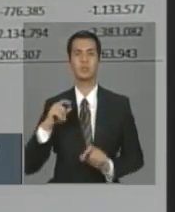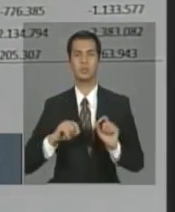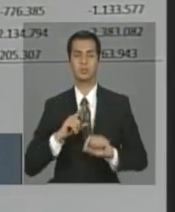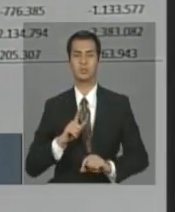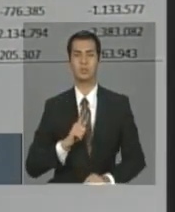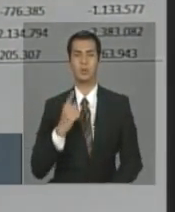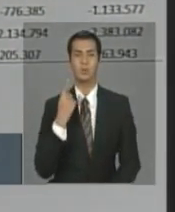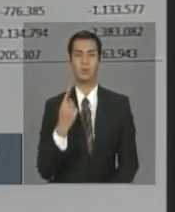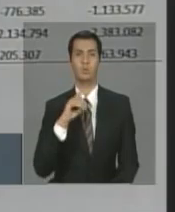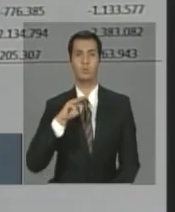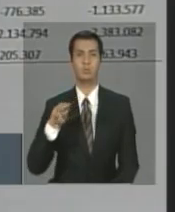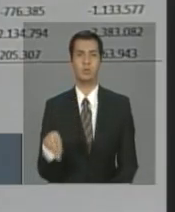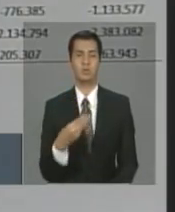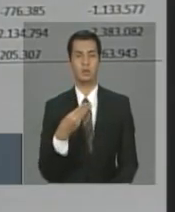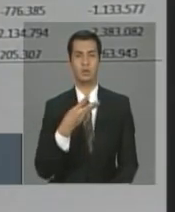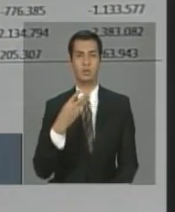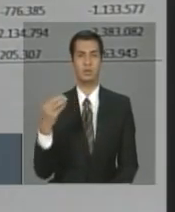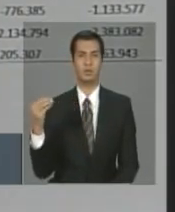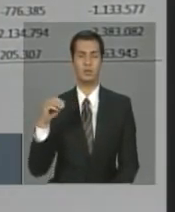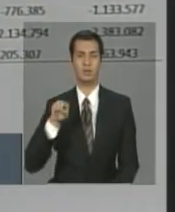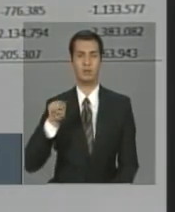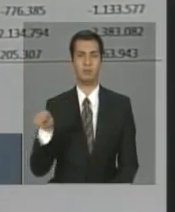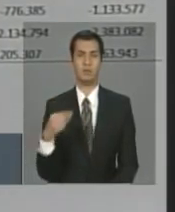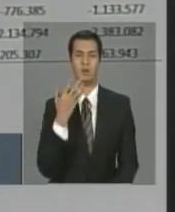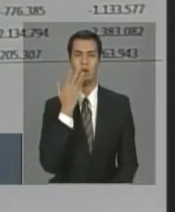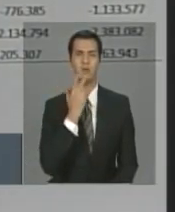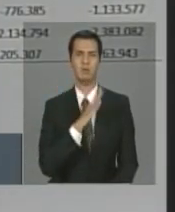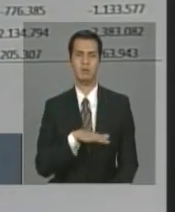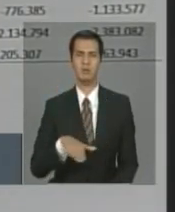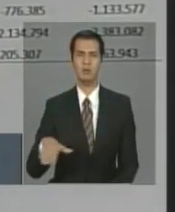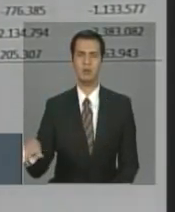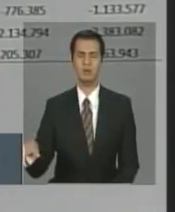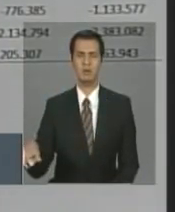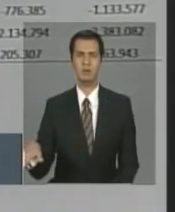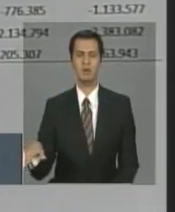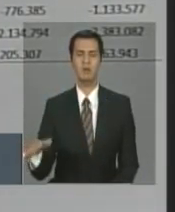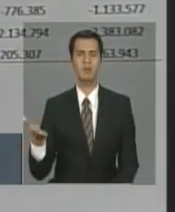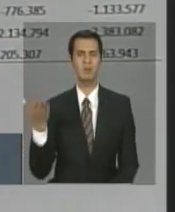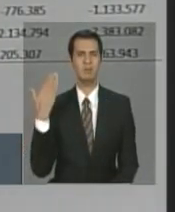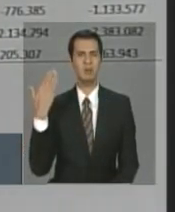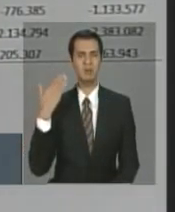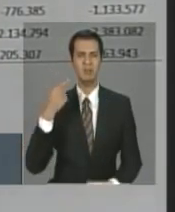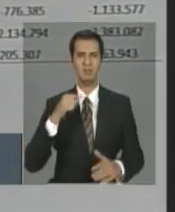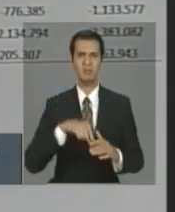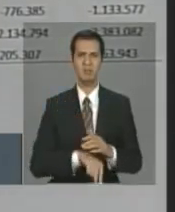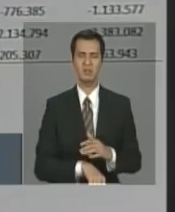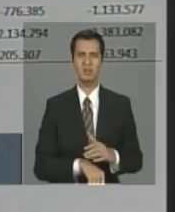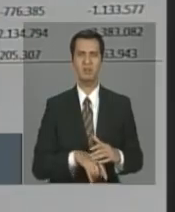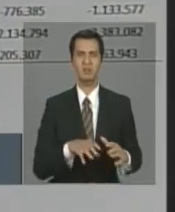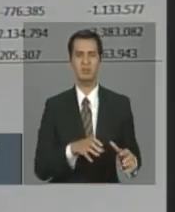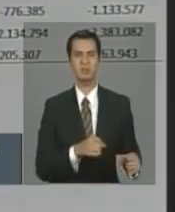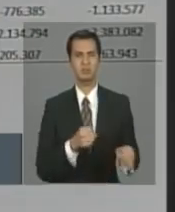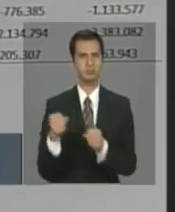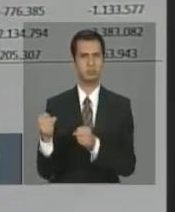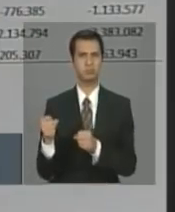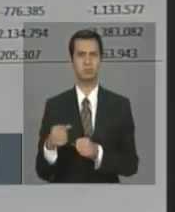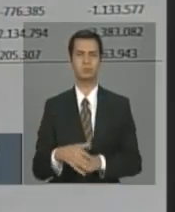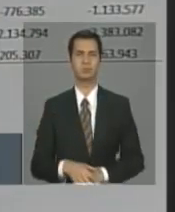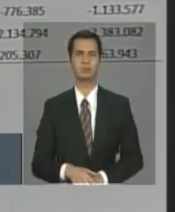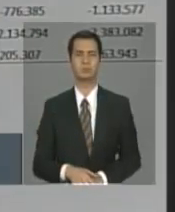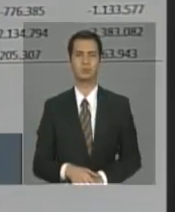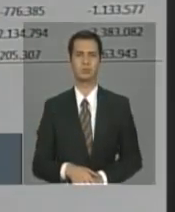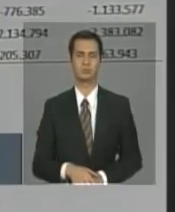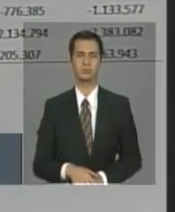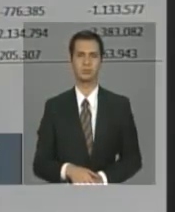300 mil crianças. O nosso ponto de corte seja um pouco maior que o deles. Nosso ponto de corte é um pouco maior que o deles, ou pode pegar o